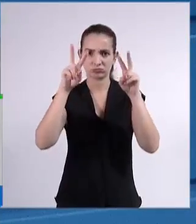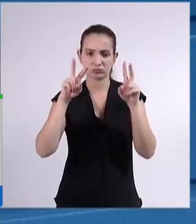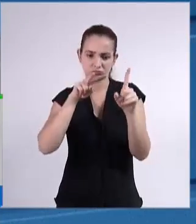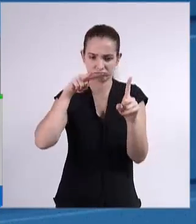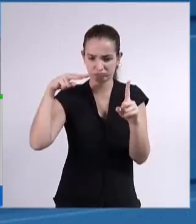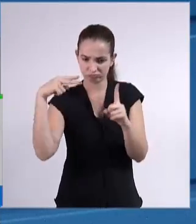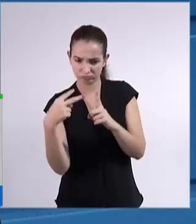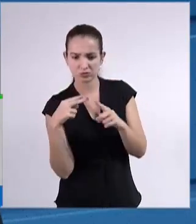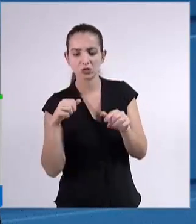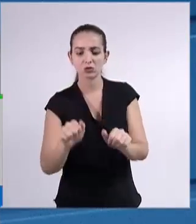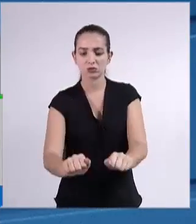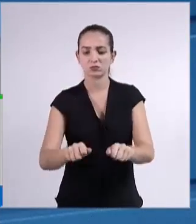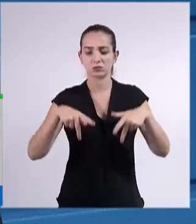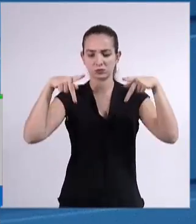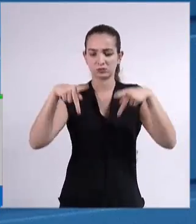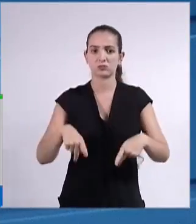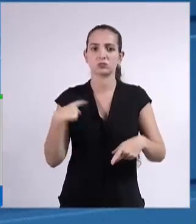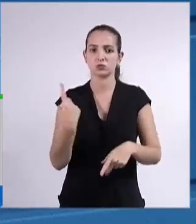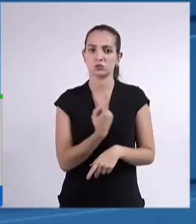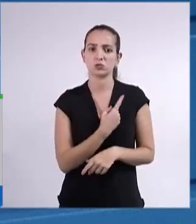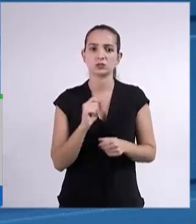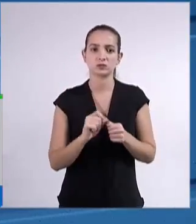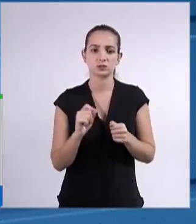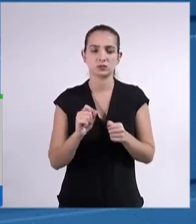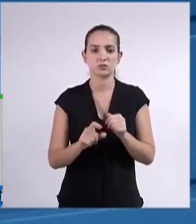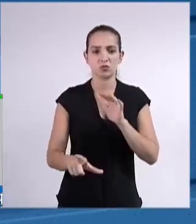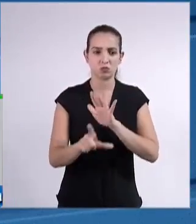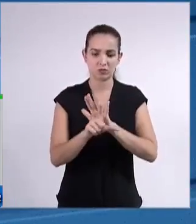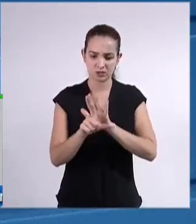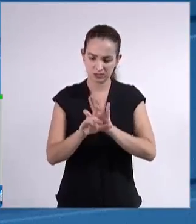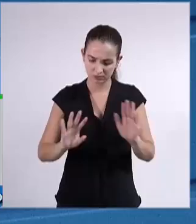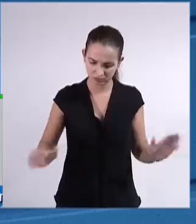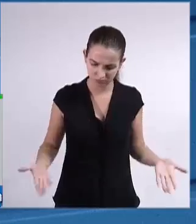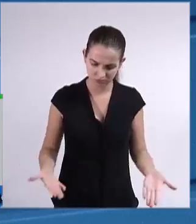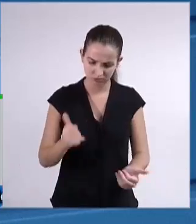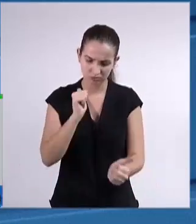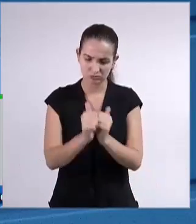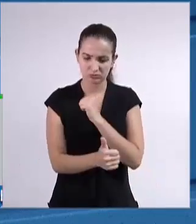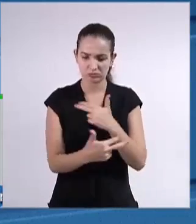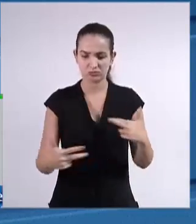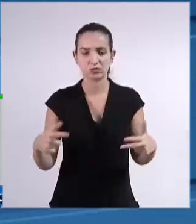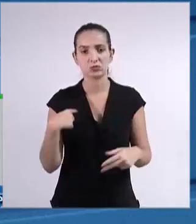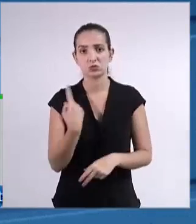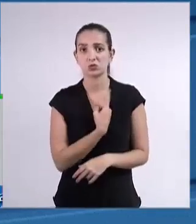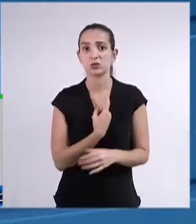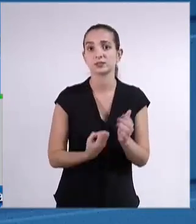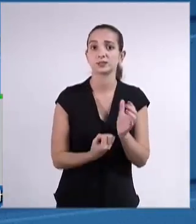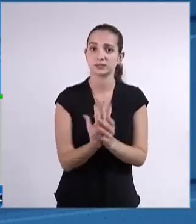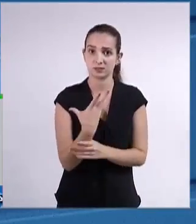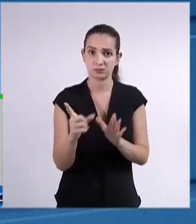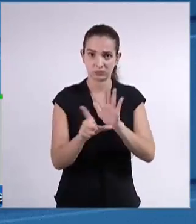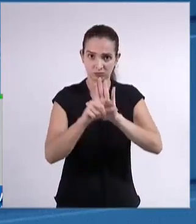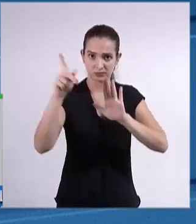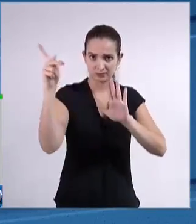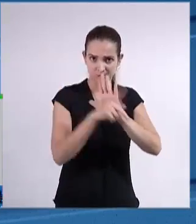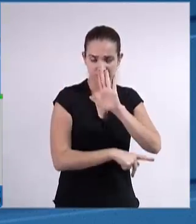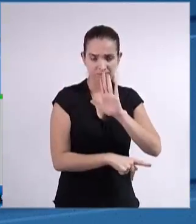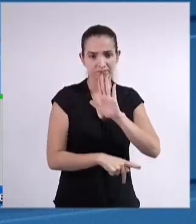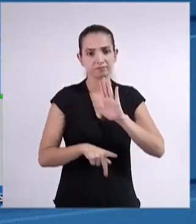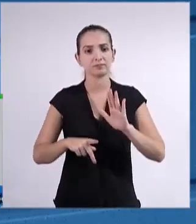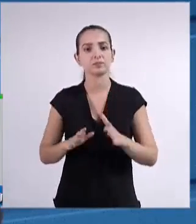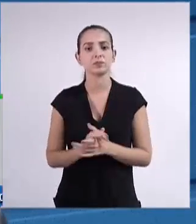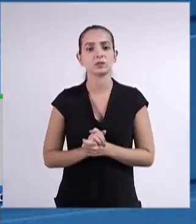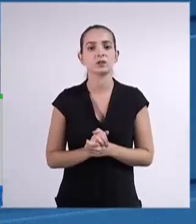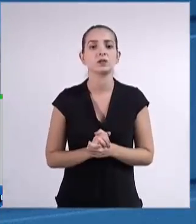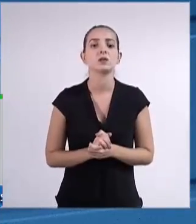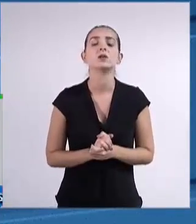nós realizamos aqui, de lei de incentivo ao esporte. Nós formatamos um projeto de lei, né?